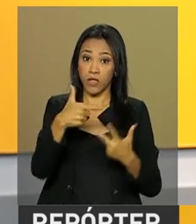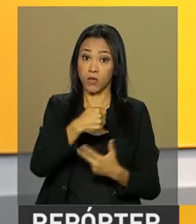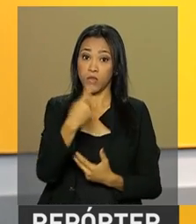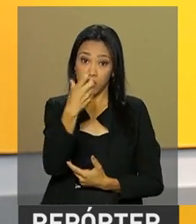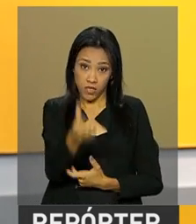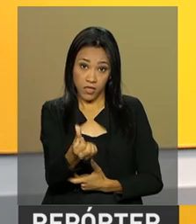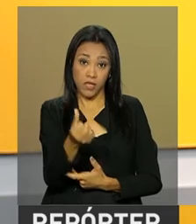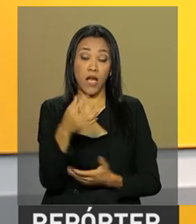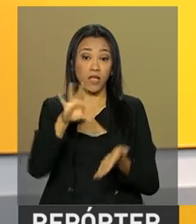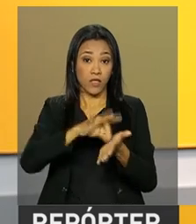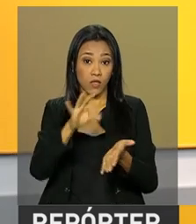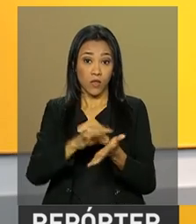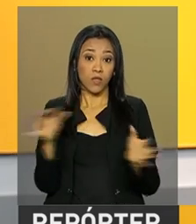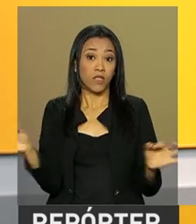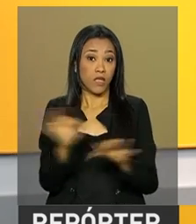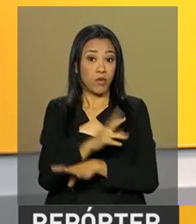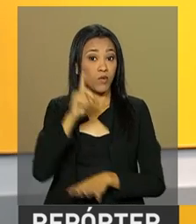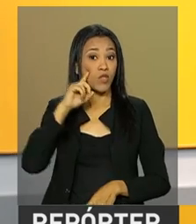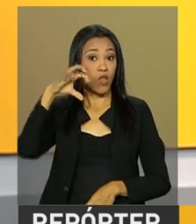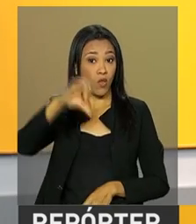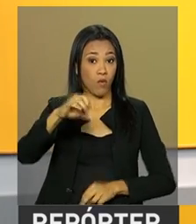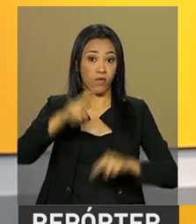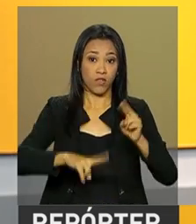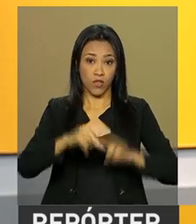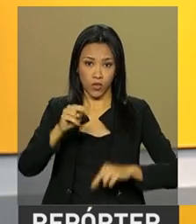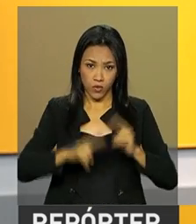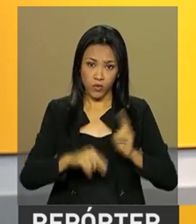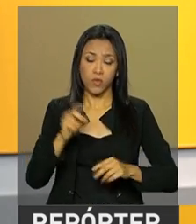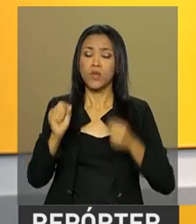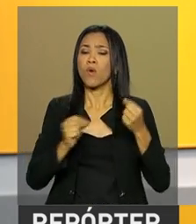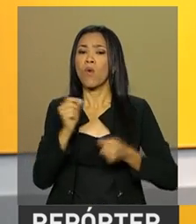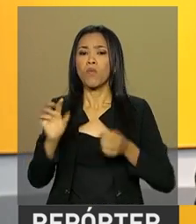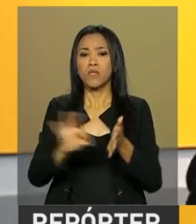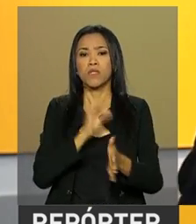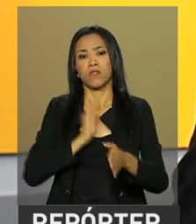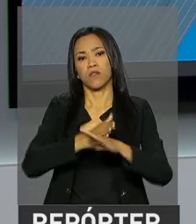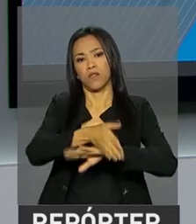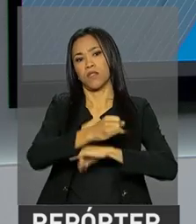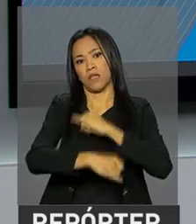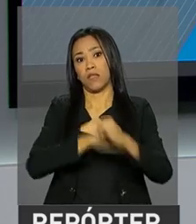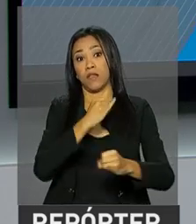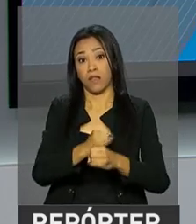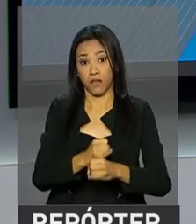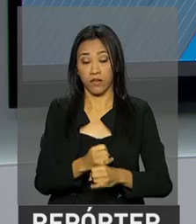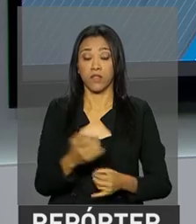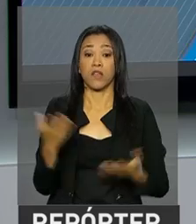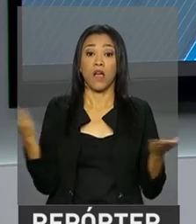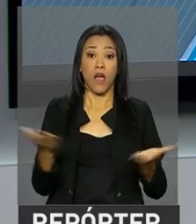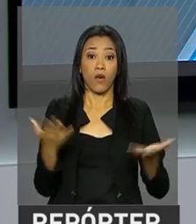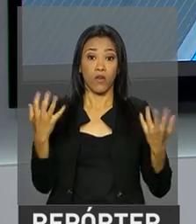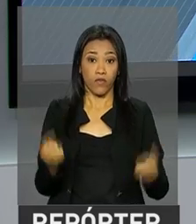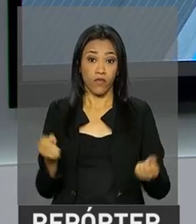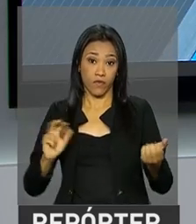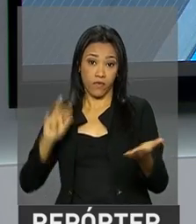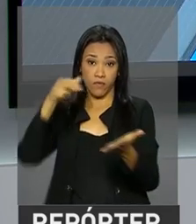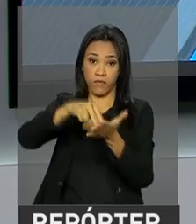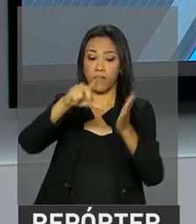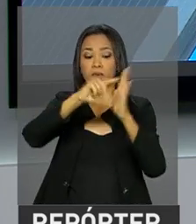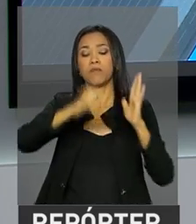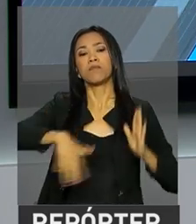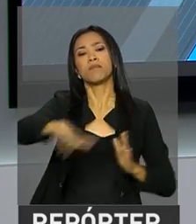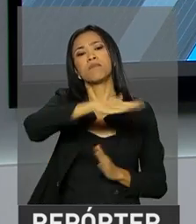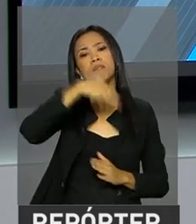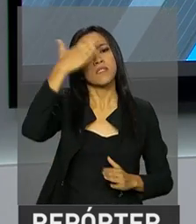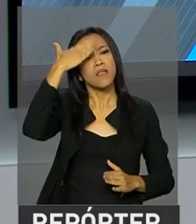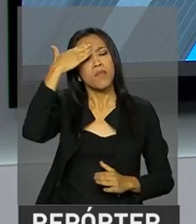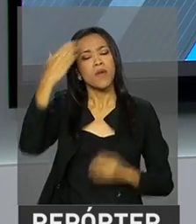terminam no dia 9 de junho e devem ser feitas pela internet. E a gente vai agora ao Palácio do Planalto saber os detalhes